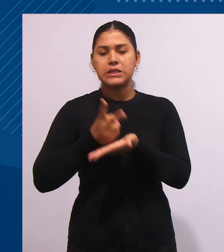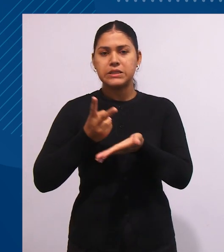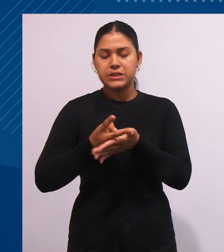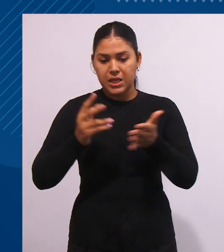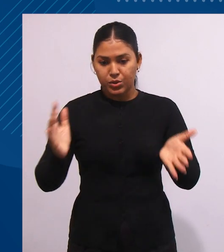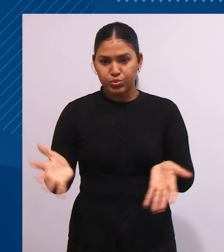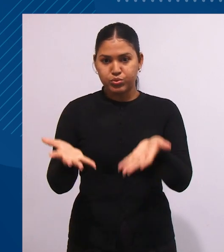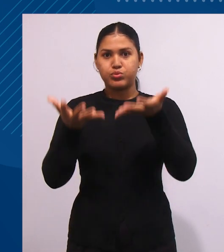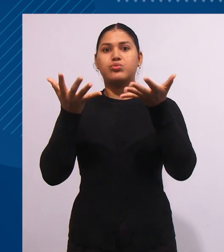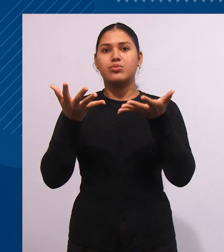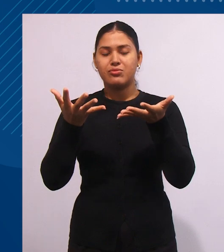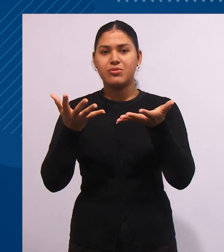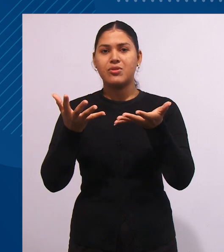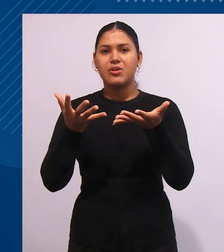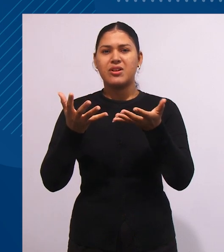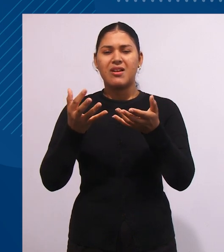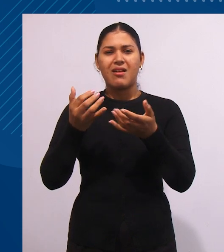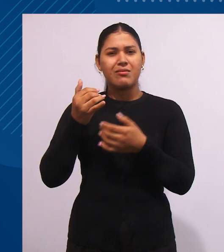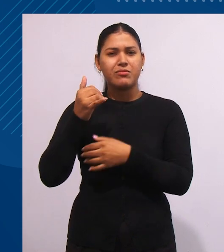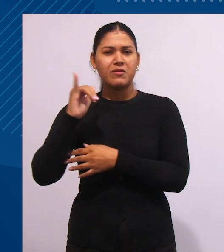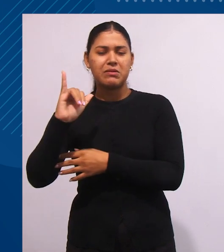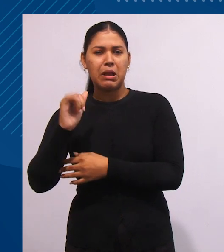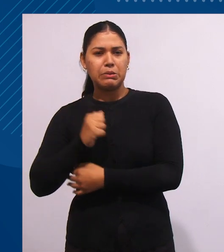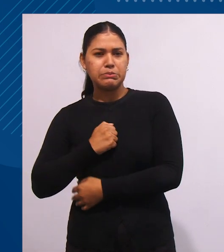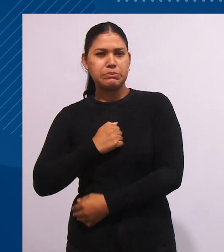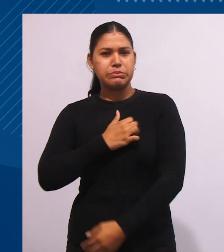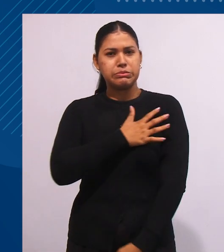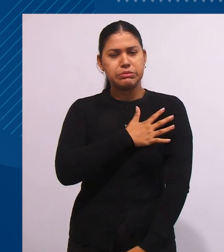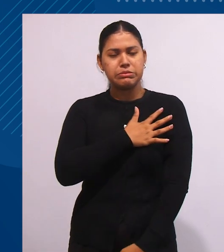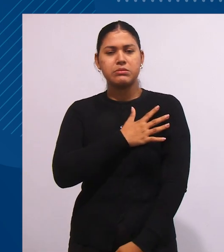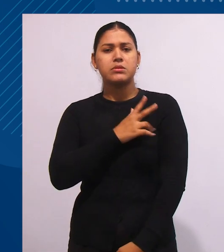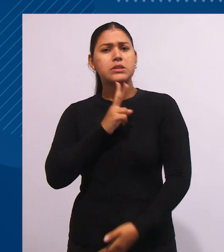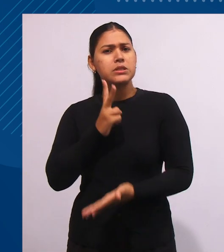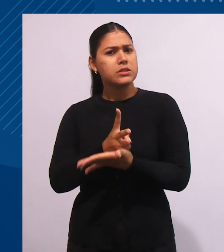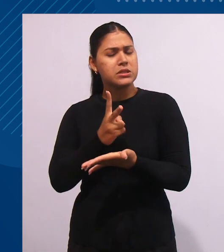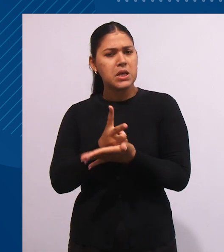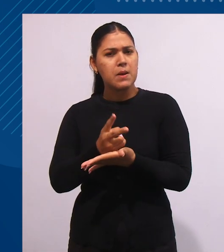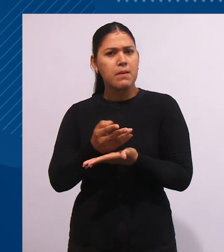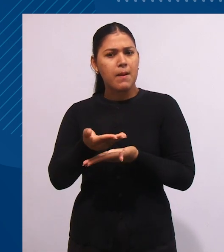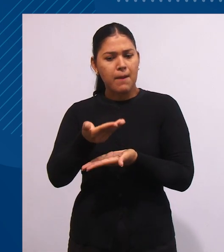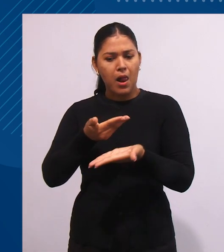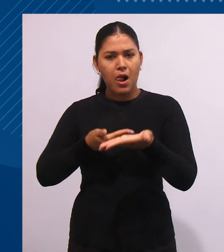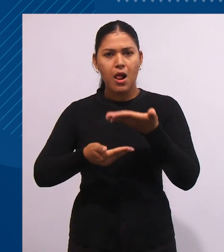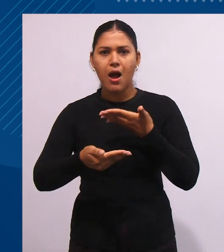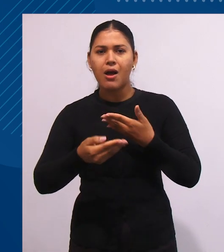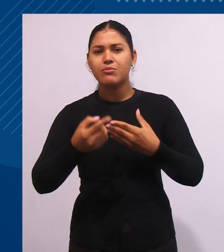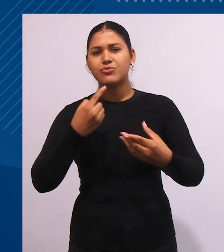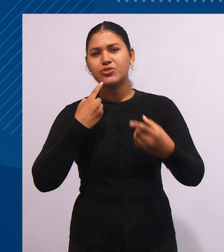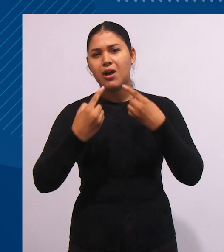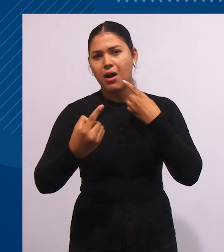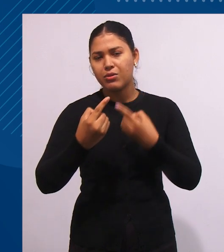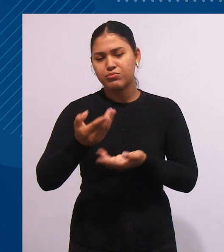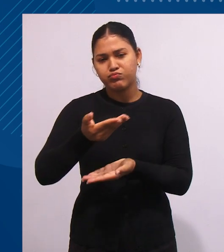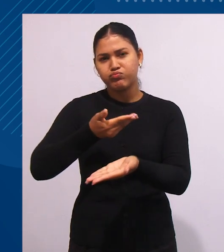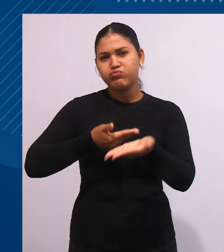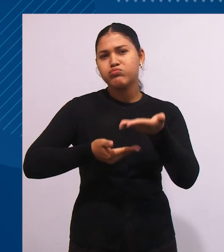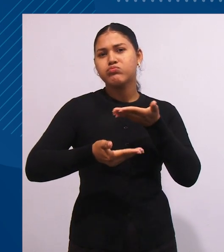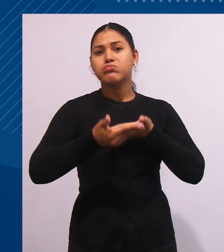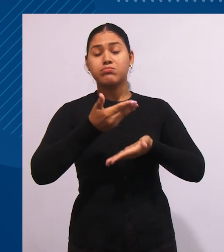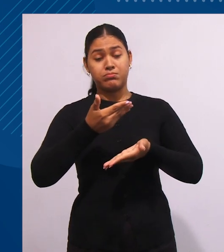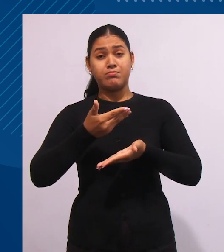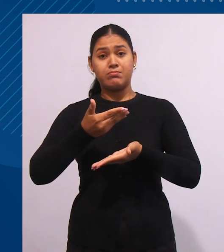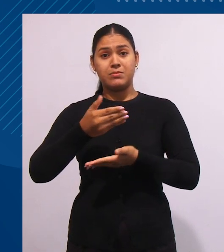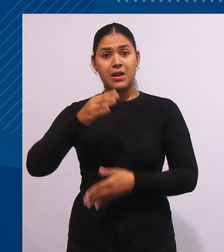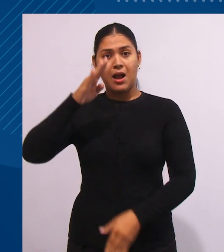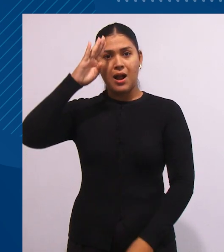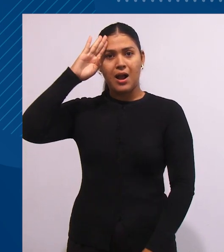uma desconstrução de estereótipos. Porque o diálogo que você trava com esses acadêmicos, e aí você